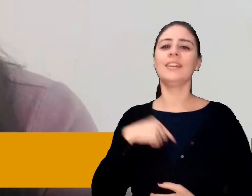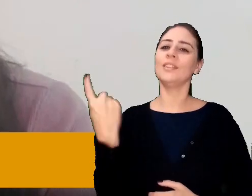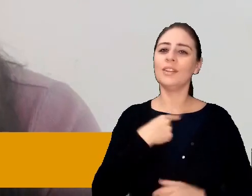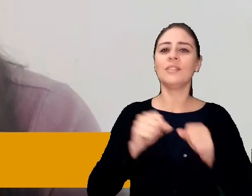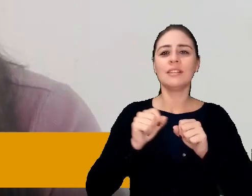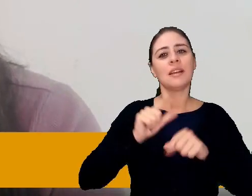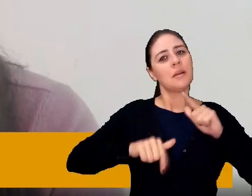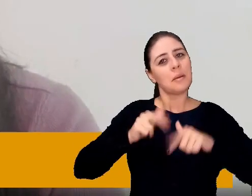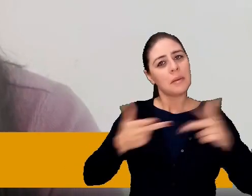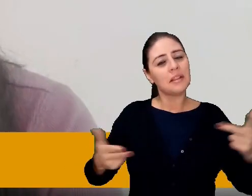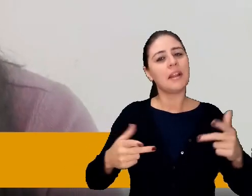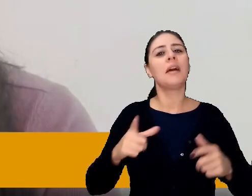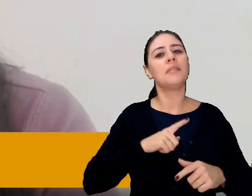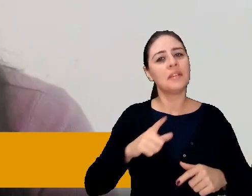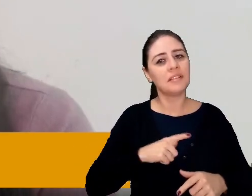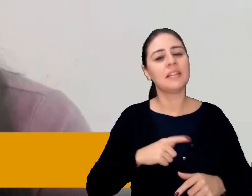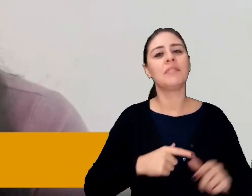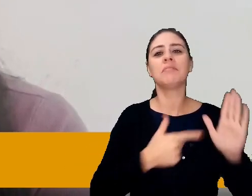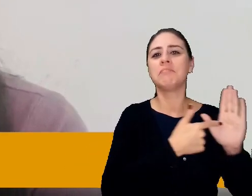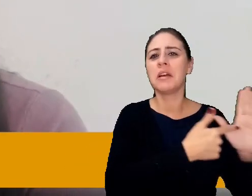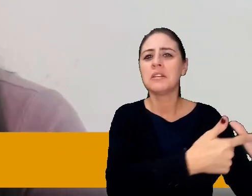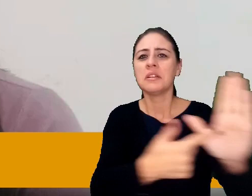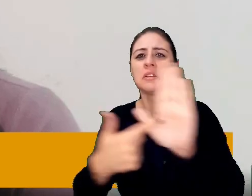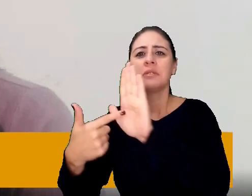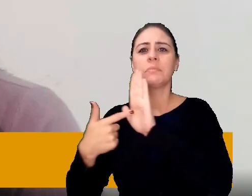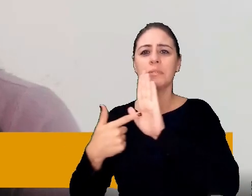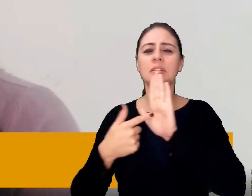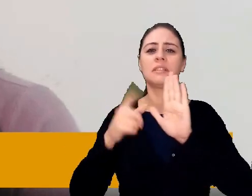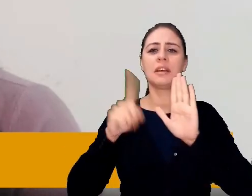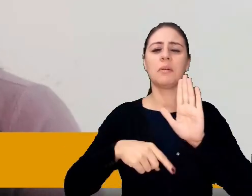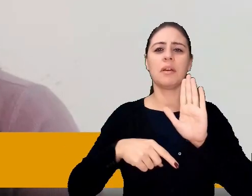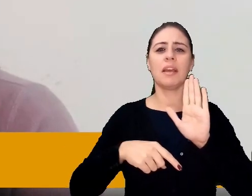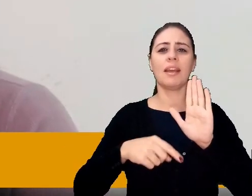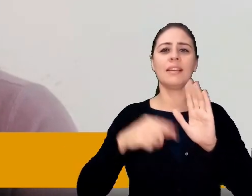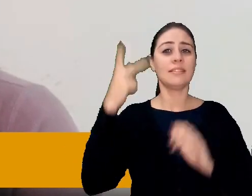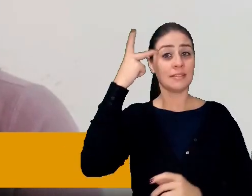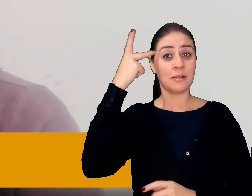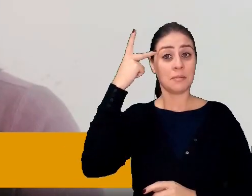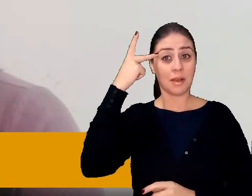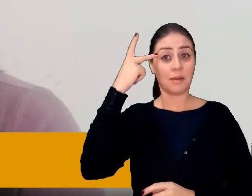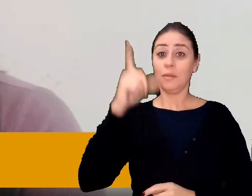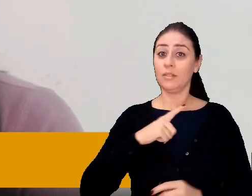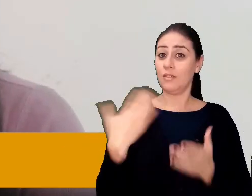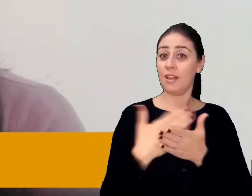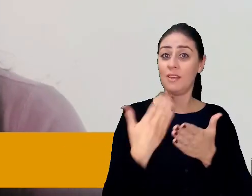para a Pinacoteca de São Paulo. Saiu até na Vogue essa exposição, que é Veshua. Nós sabemos, nós que criamos esse nome, nós